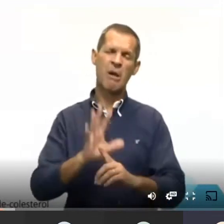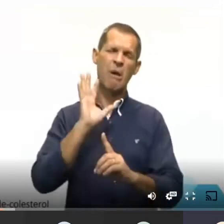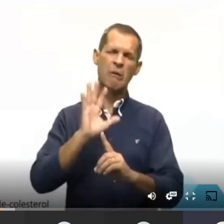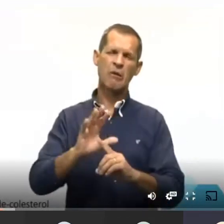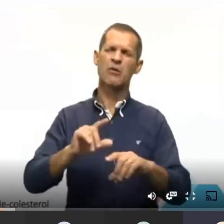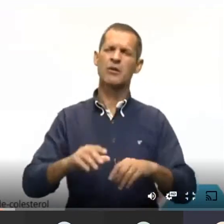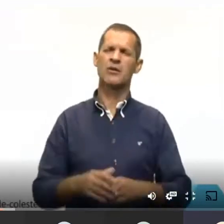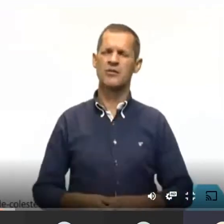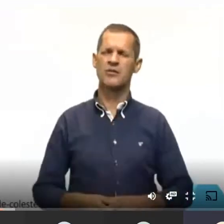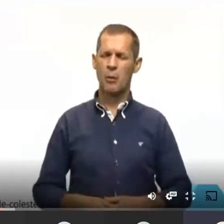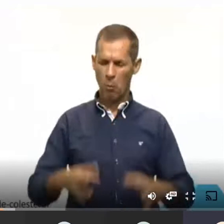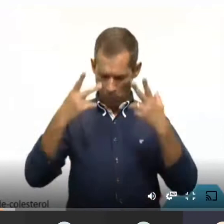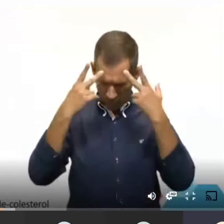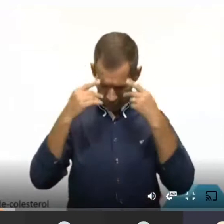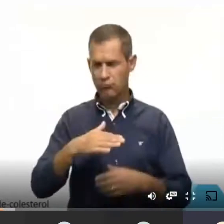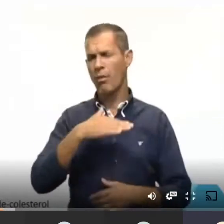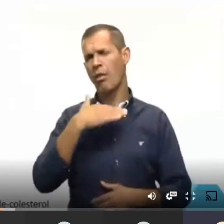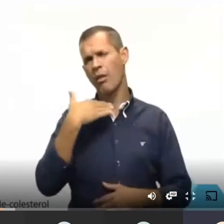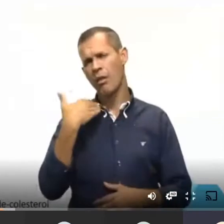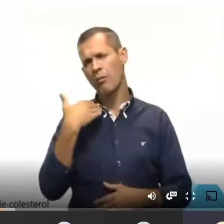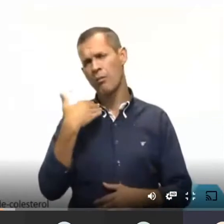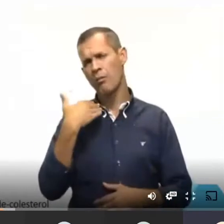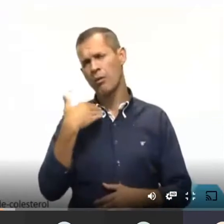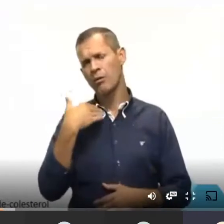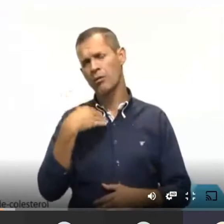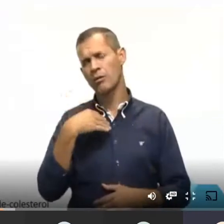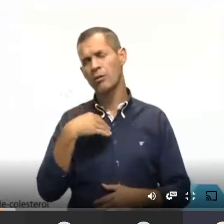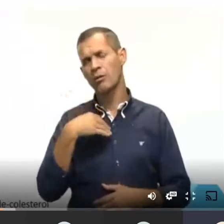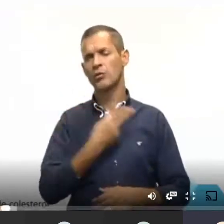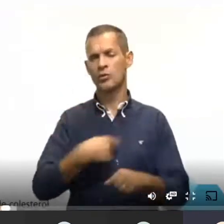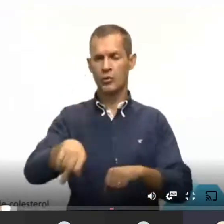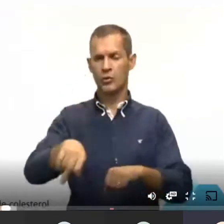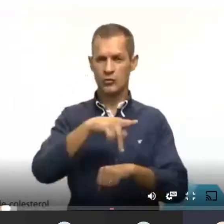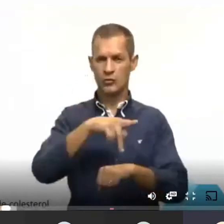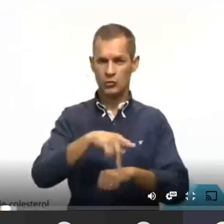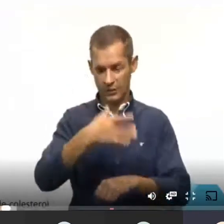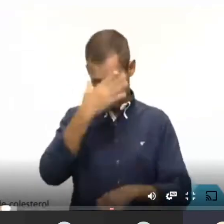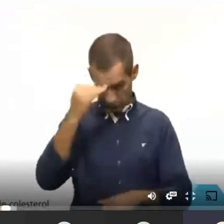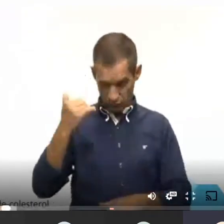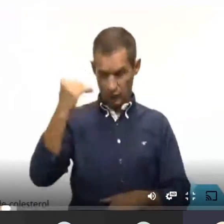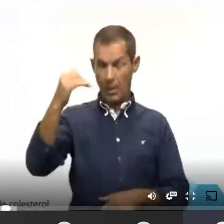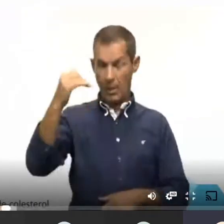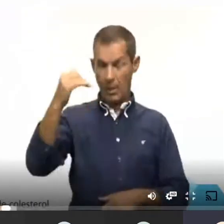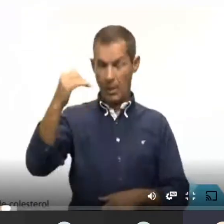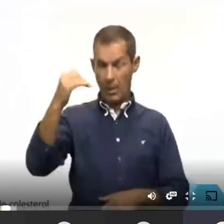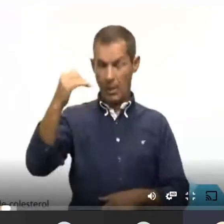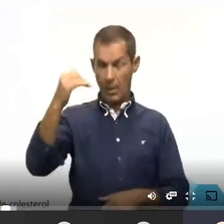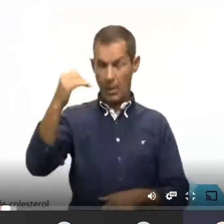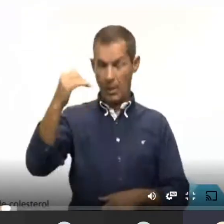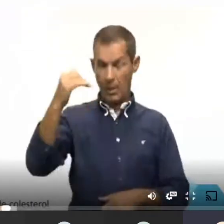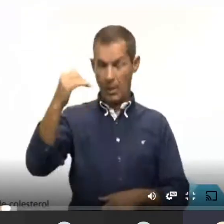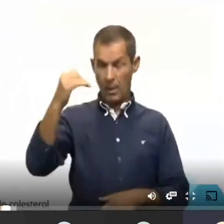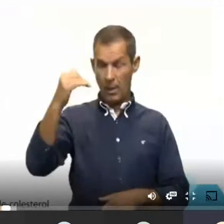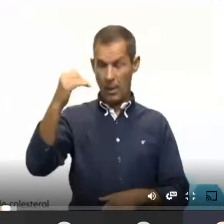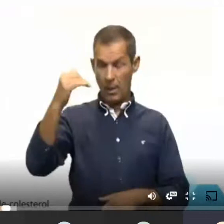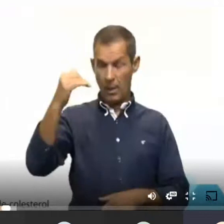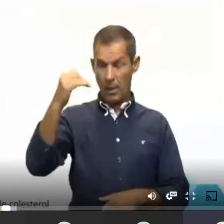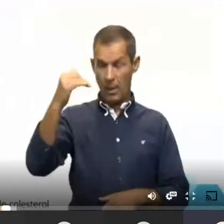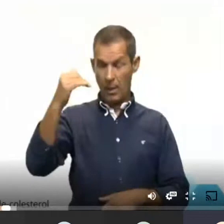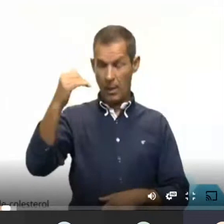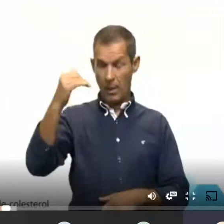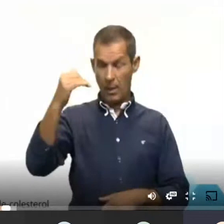a causa mais frequente de óbito na nossa população adulta, né? Mas, Pessoal,